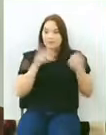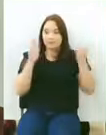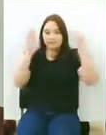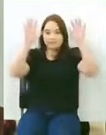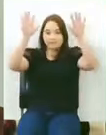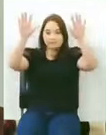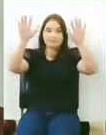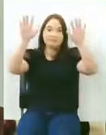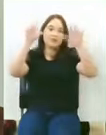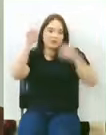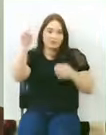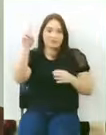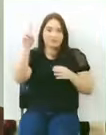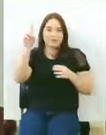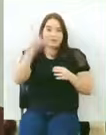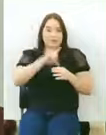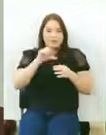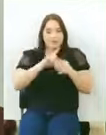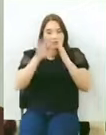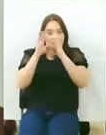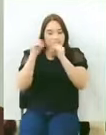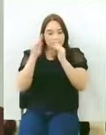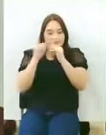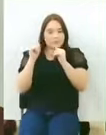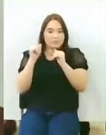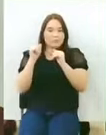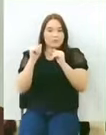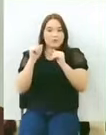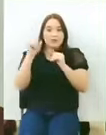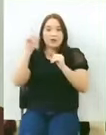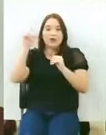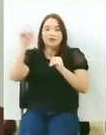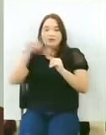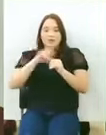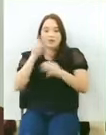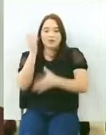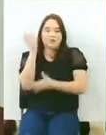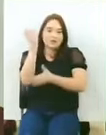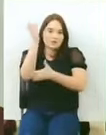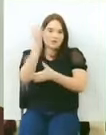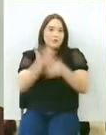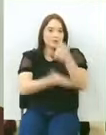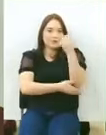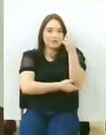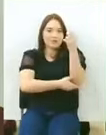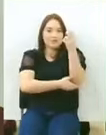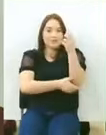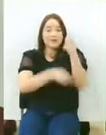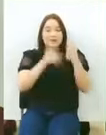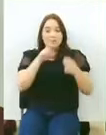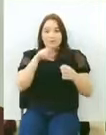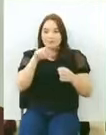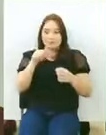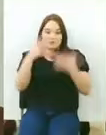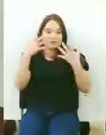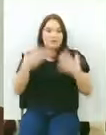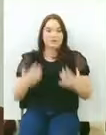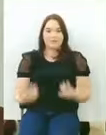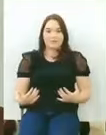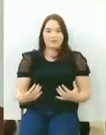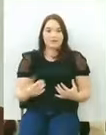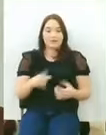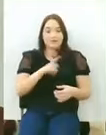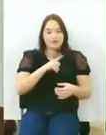dois anciãos de Israel vieram e seguravam os braços de Moisés o tempo todo para que ele